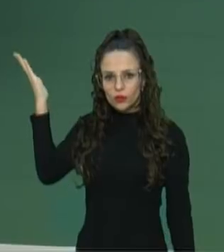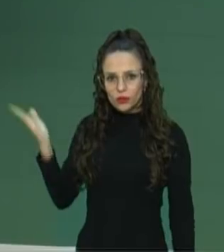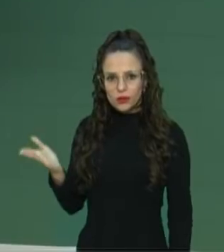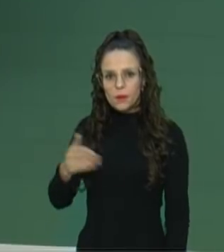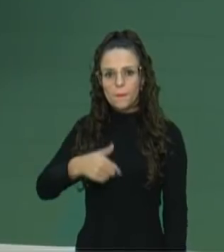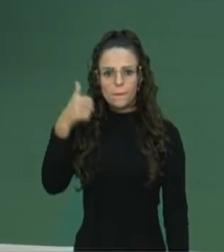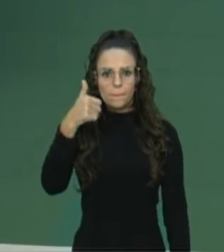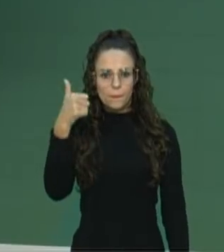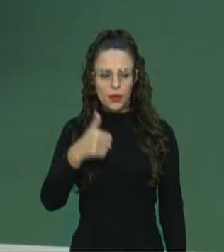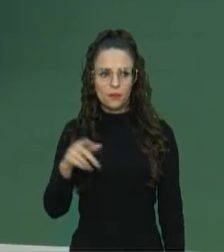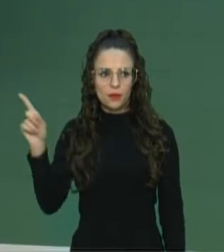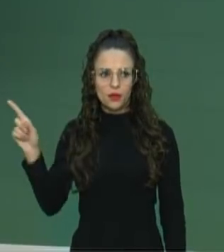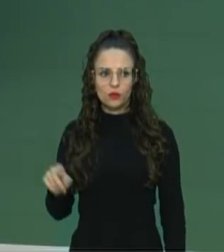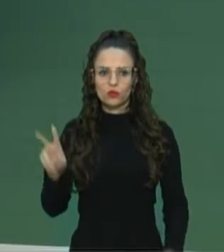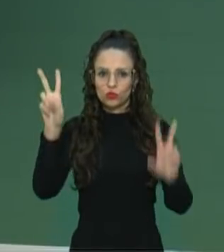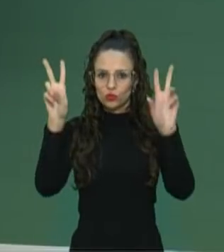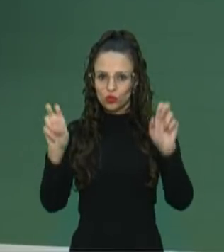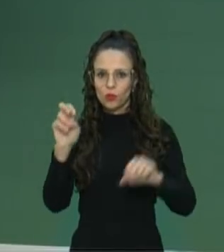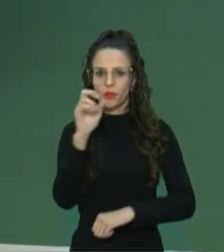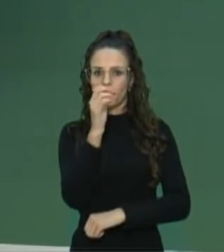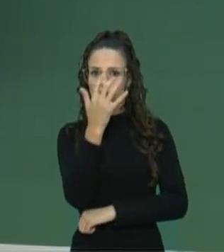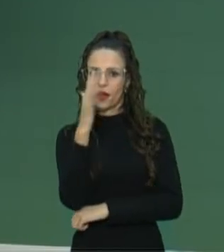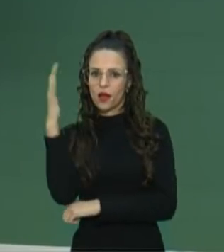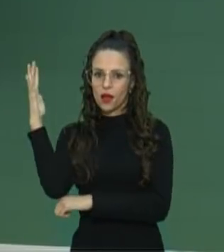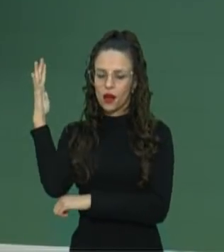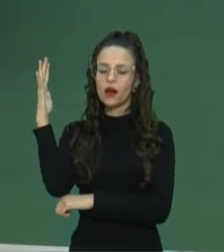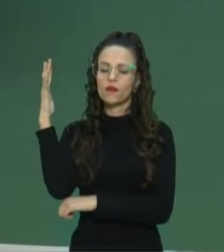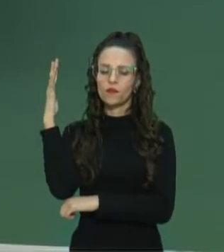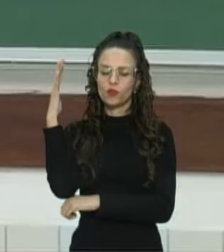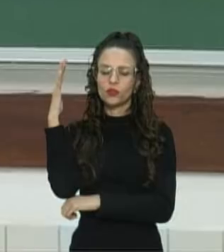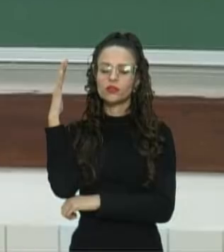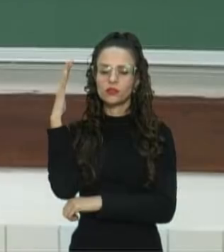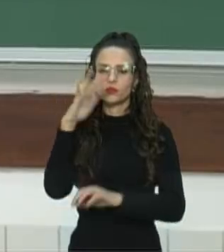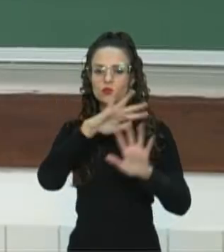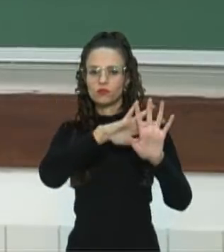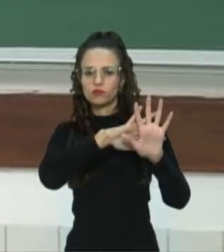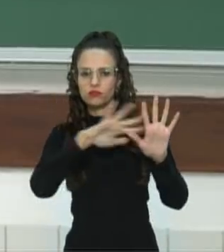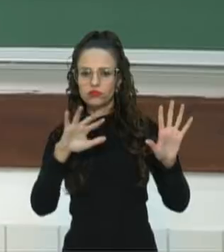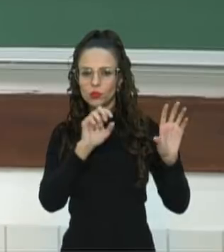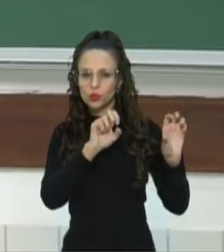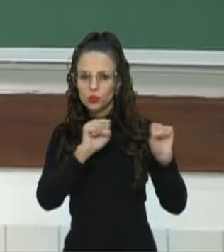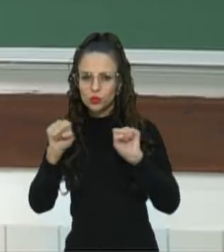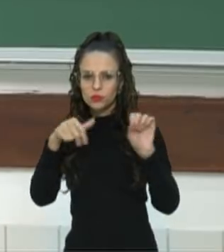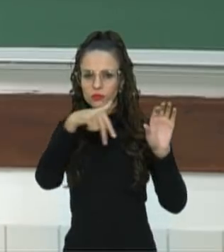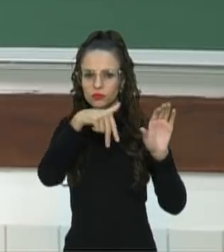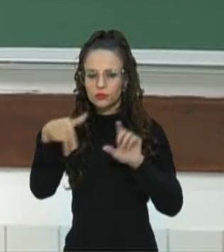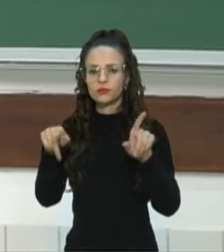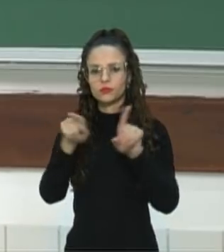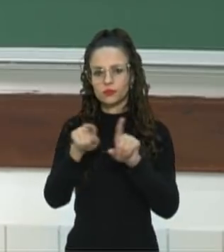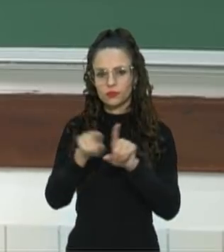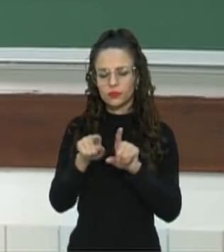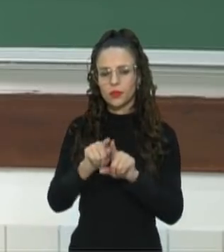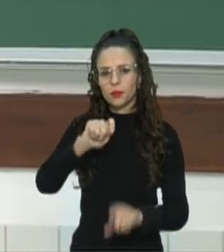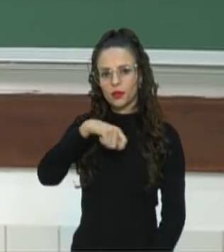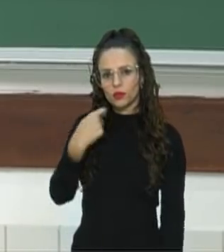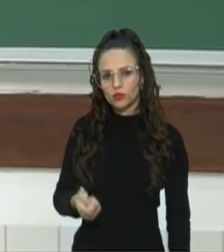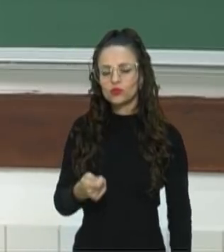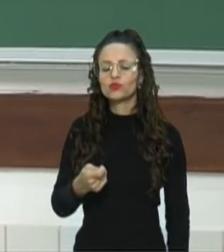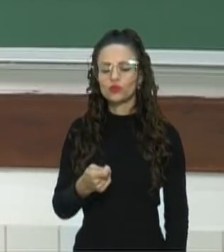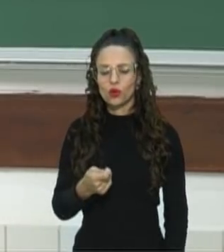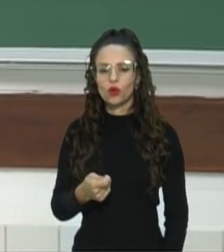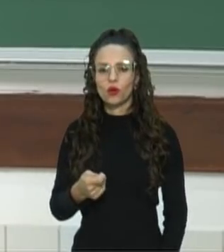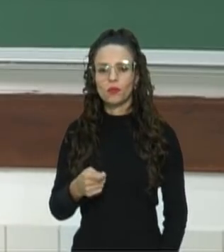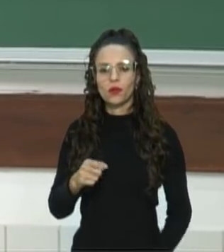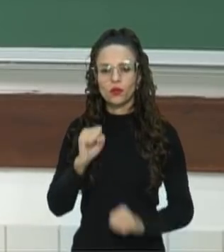primeiro fala sobre o arvorismo e nos dois últimos fala sobre a orientação. Então aconselho a vocês, baixa os slides, clica no link